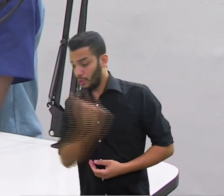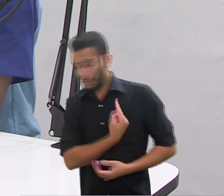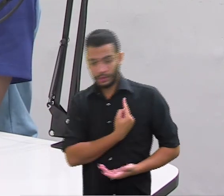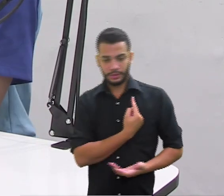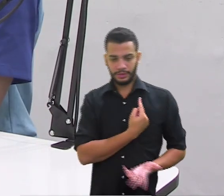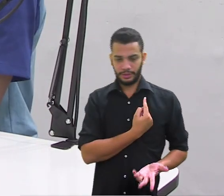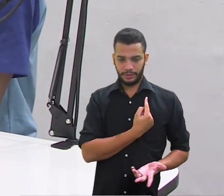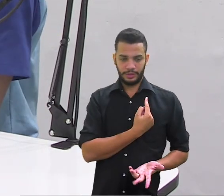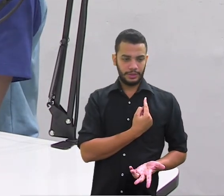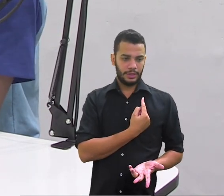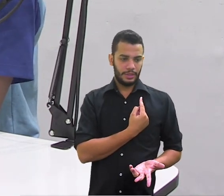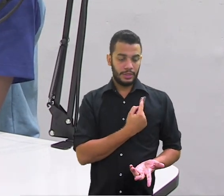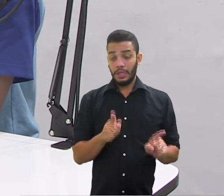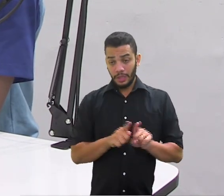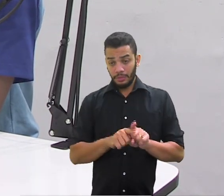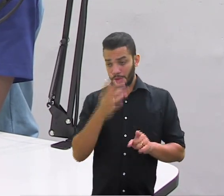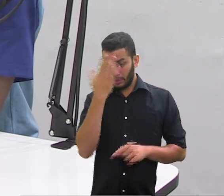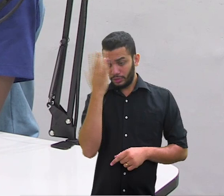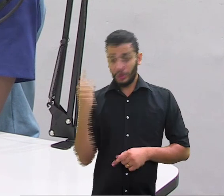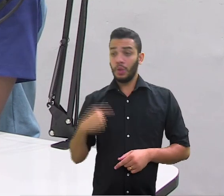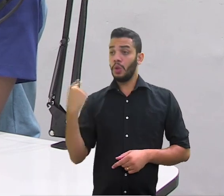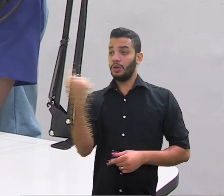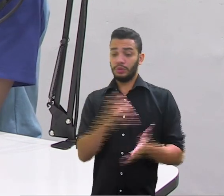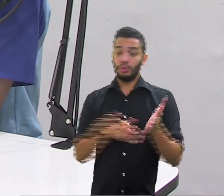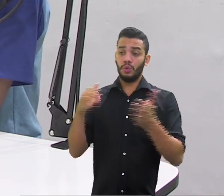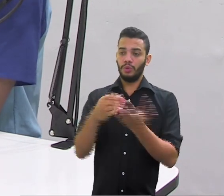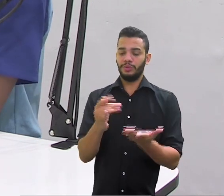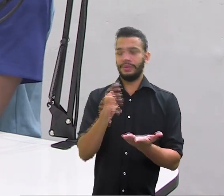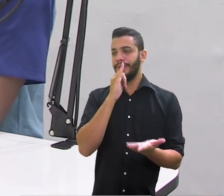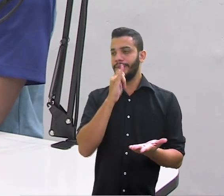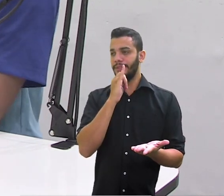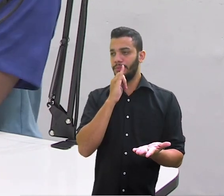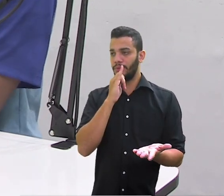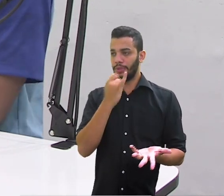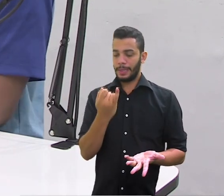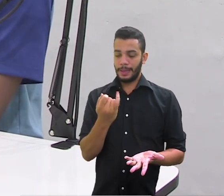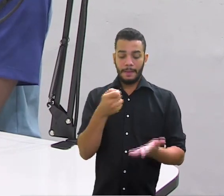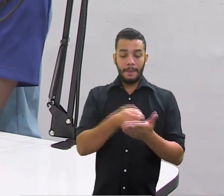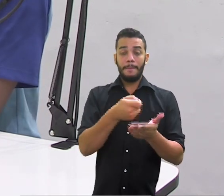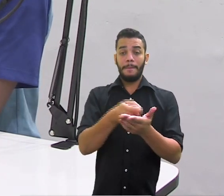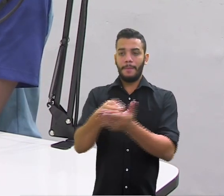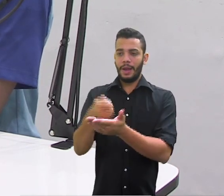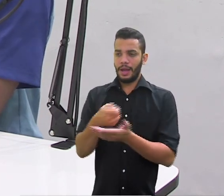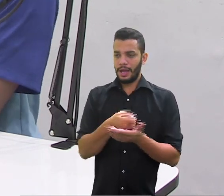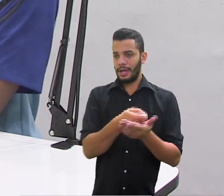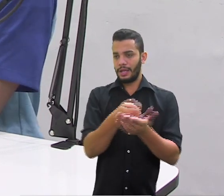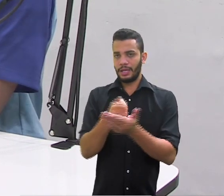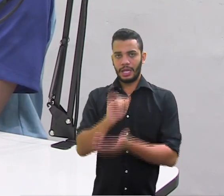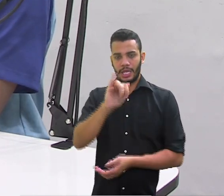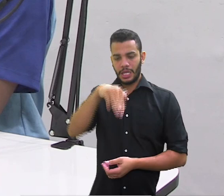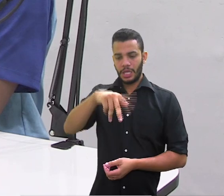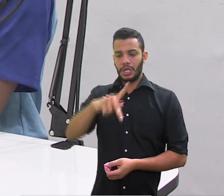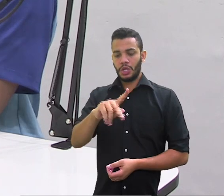pagamos impostos, os nossos pais pagam impostos, e aquilo ali ajuda na escola. E você vai lá e vai destruir com uma coisa que, querendo ou não,